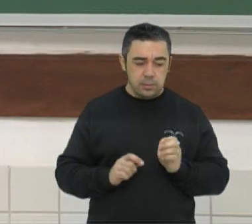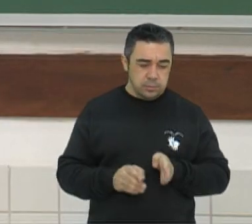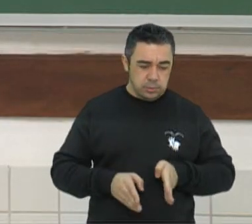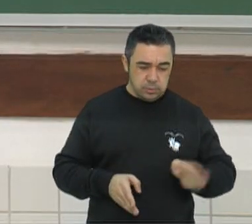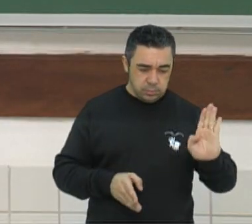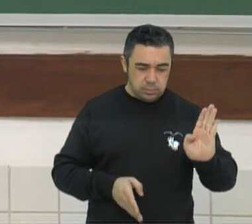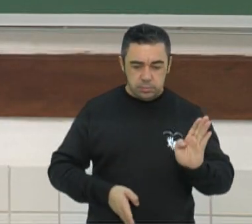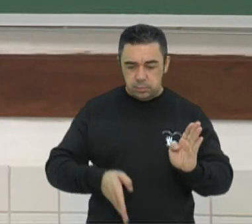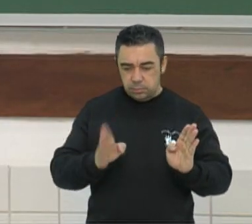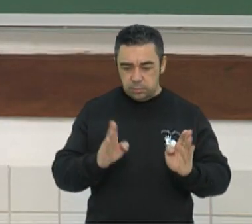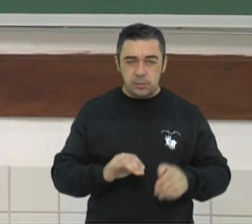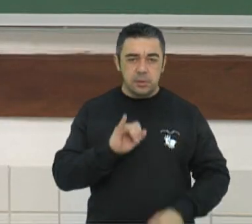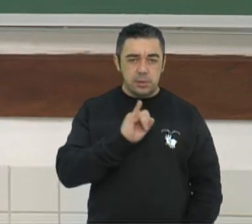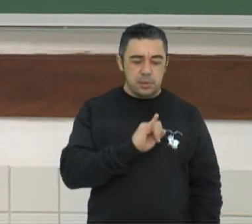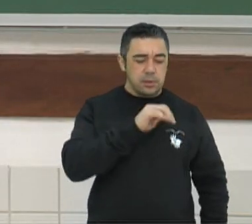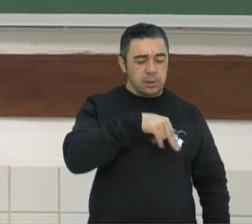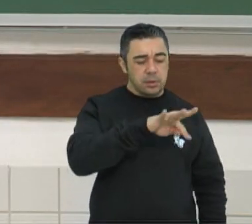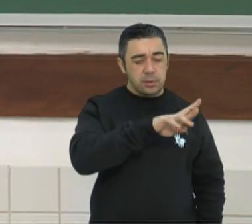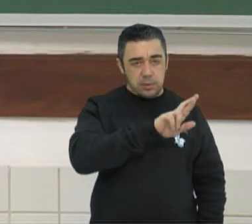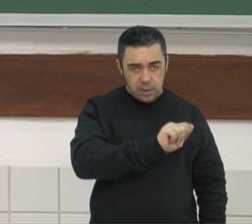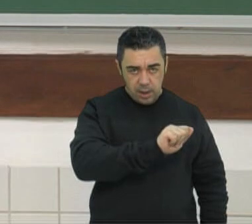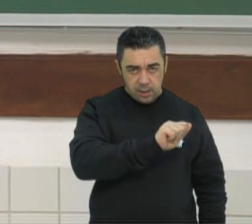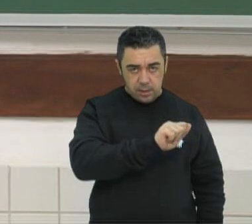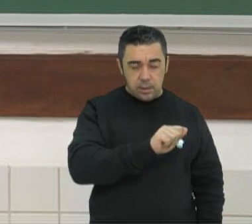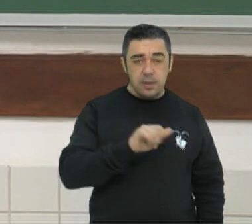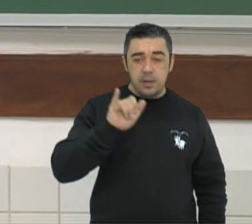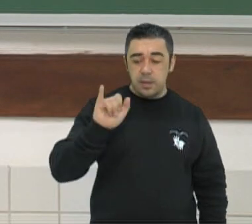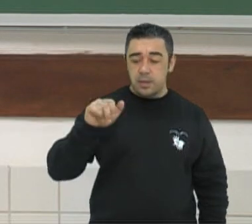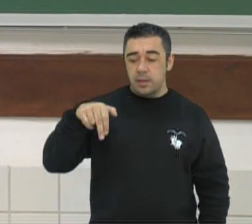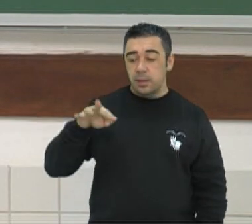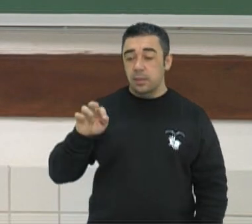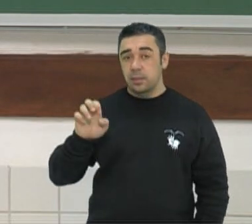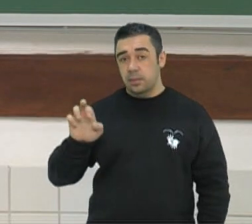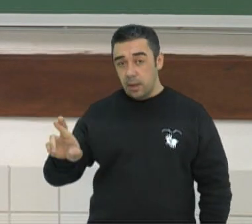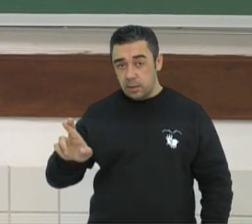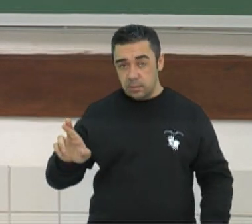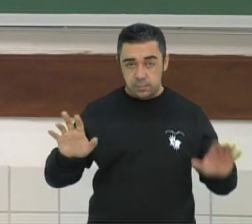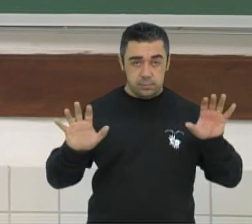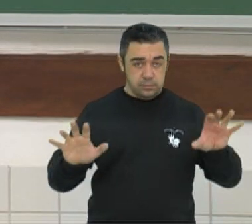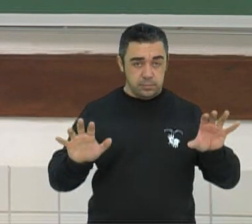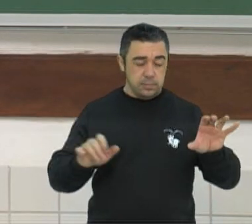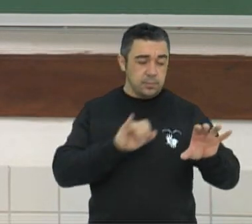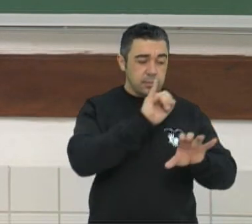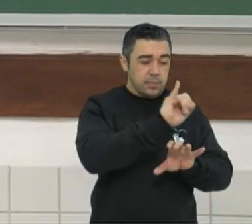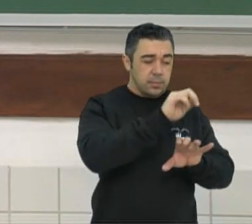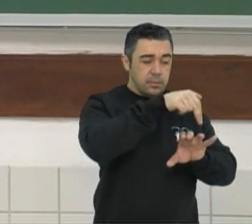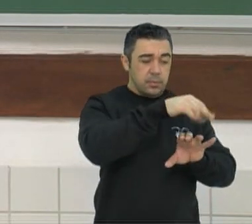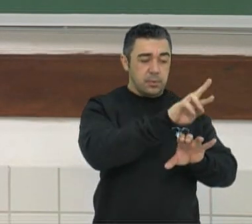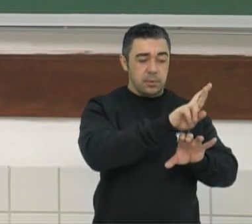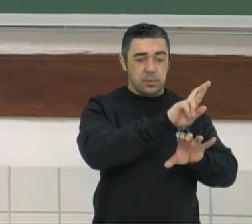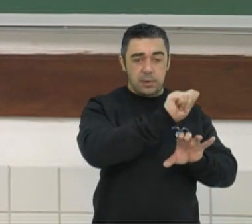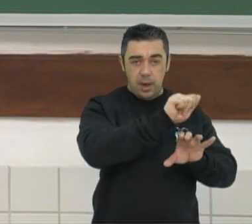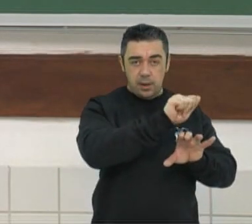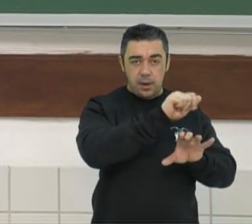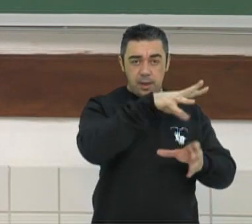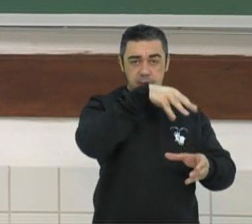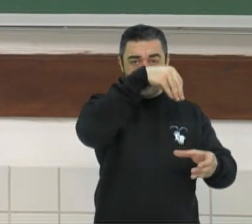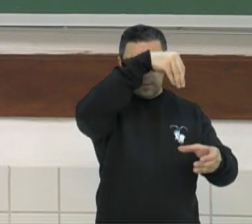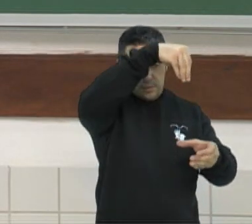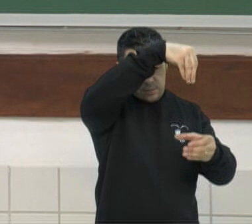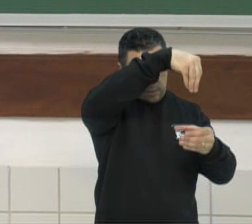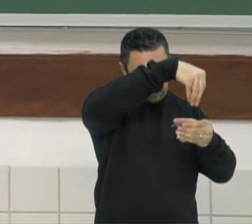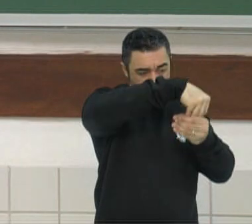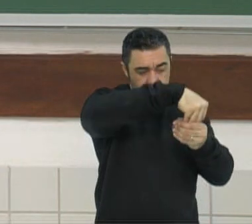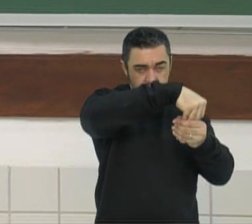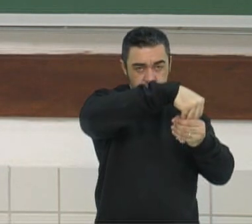as intraespecíficas e as interespecíficas, tá? Intraespecífica, intra está dizendo dentro da